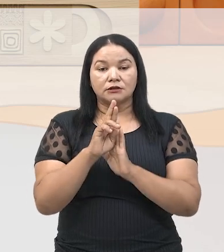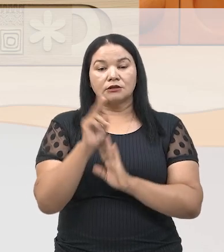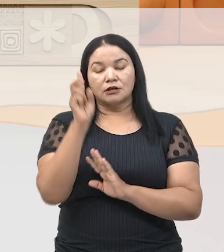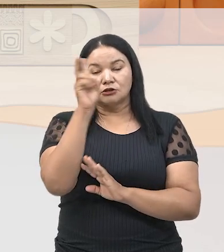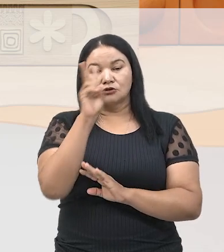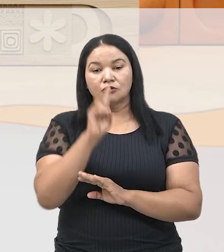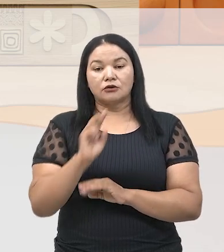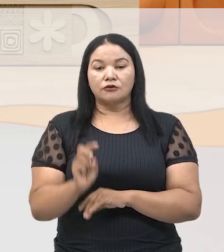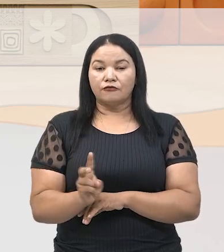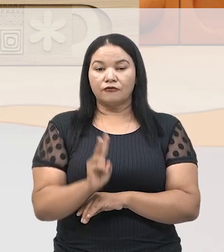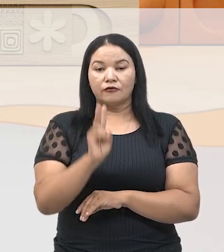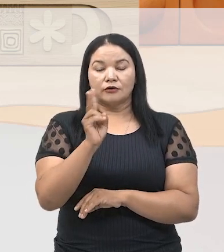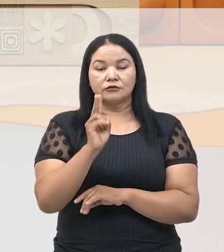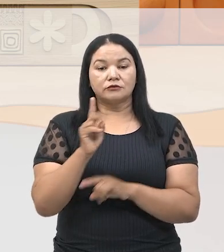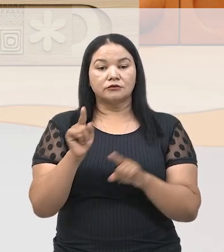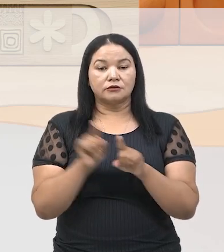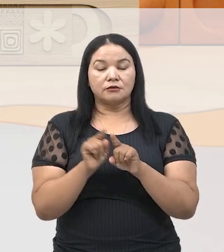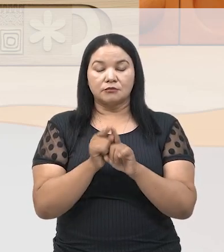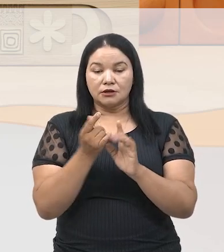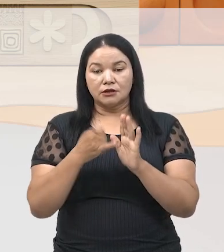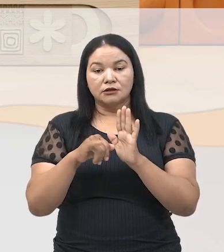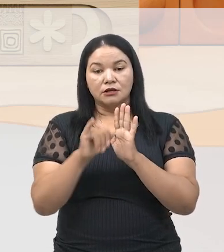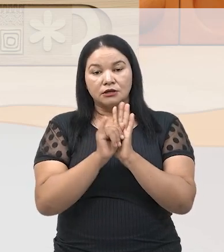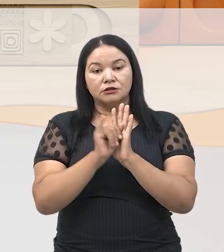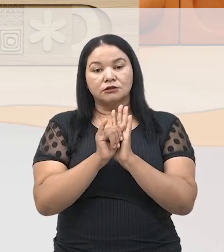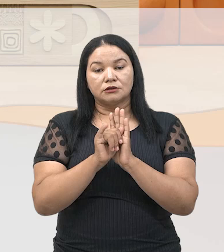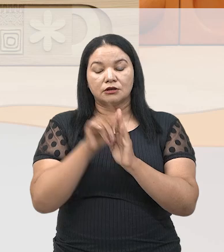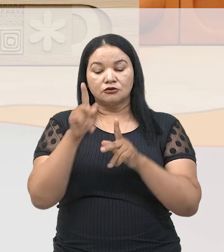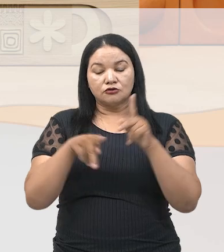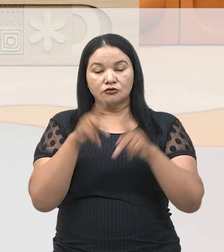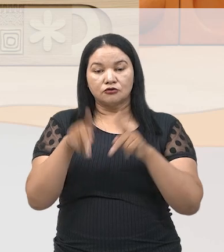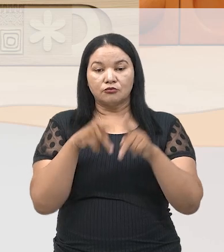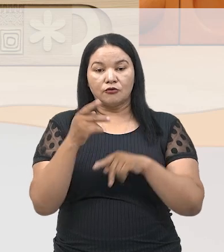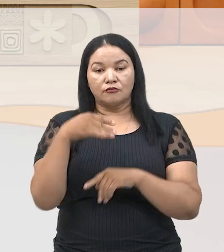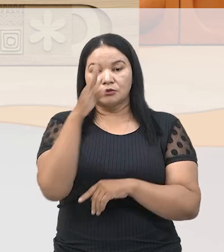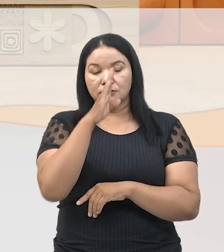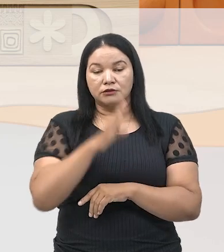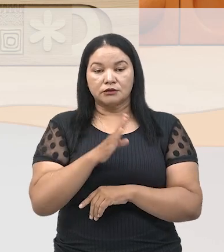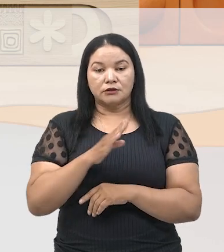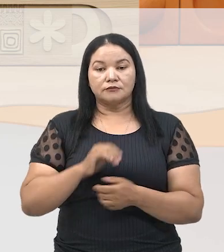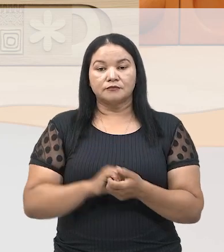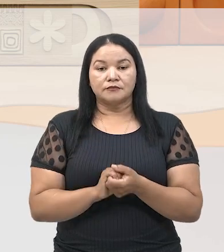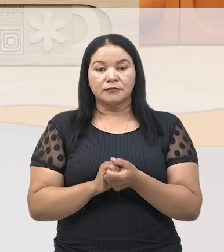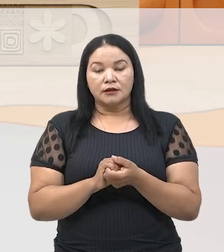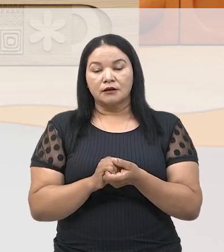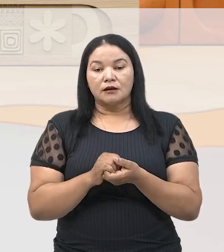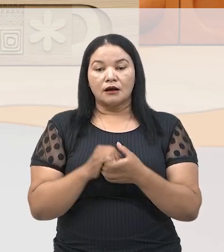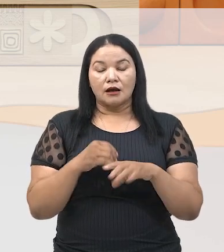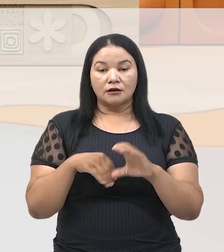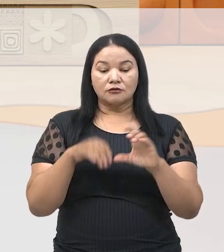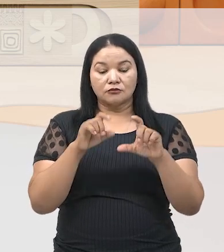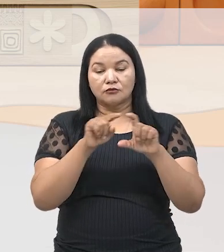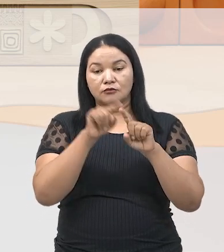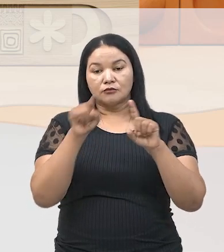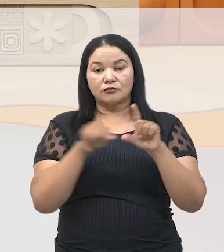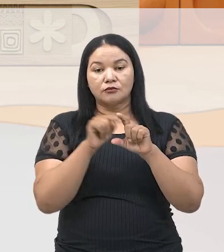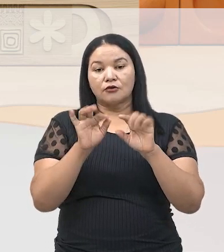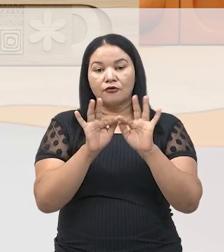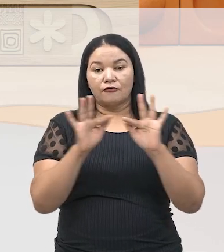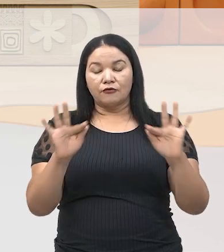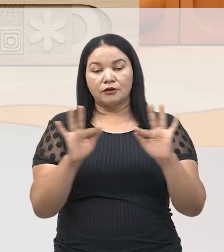os valores e a identidade do povo brasileiro. No centro da nossa bandeira, nós podemos observar a